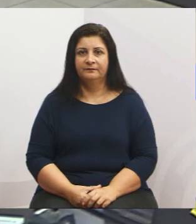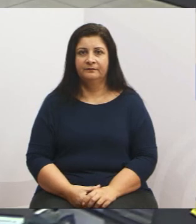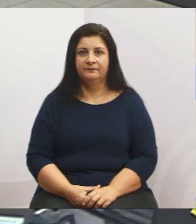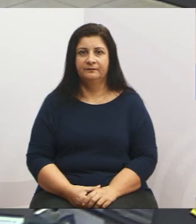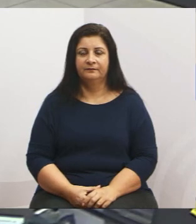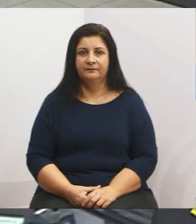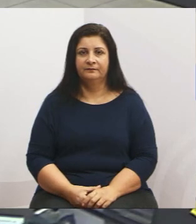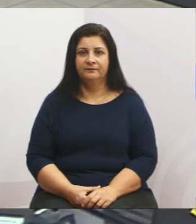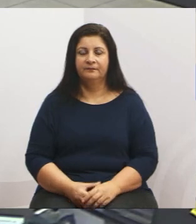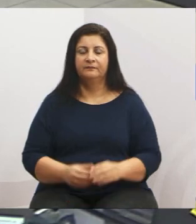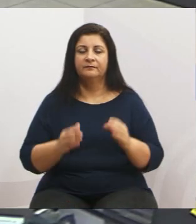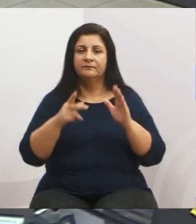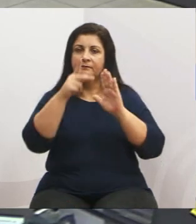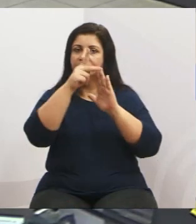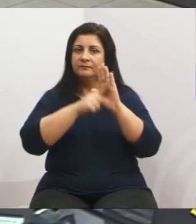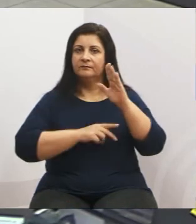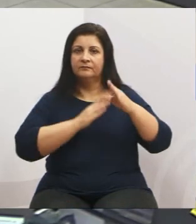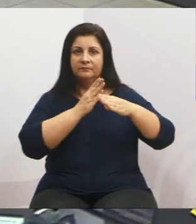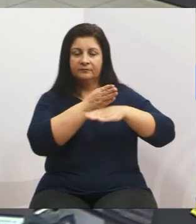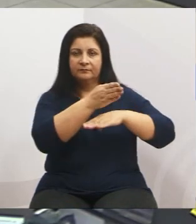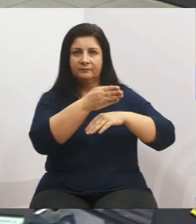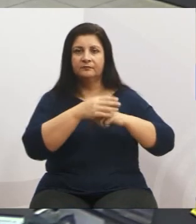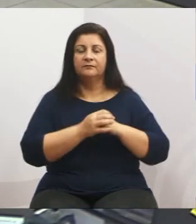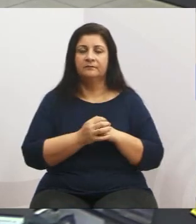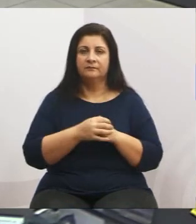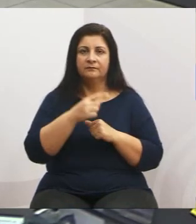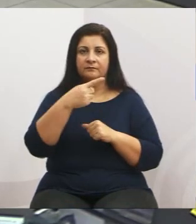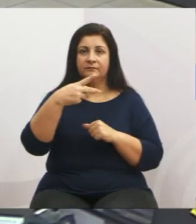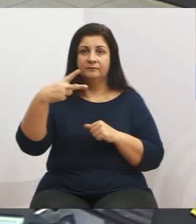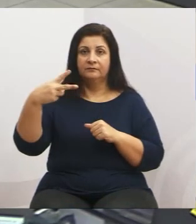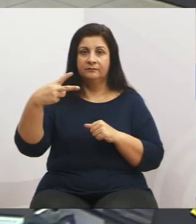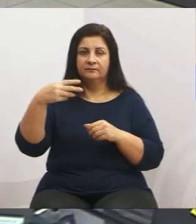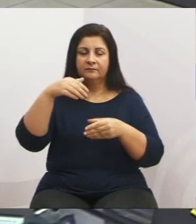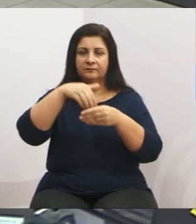O projeto foi aprovado por